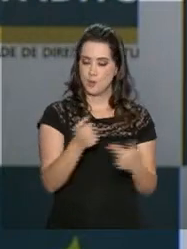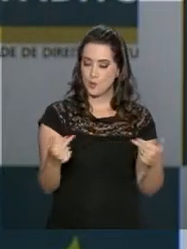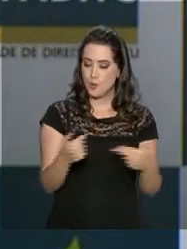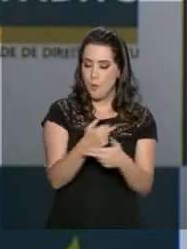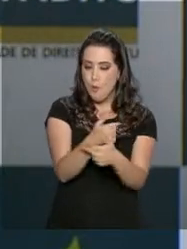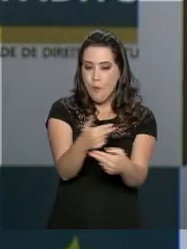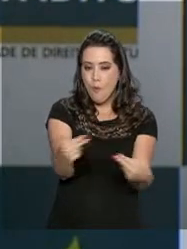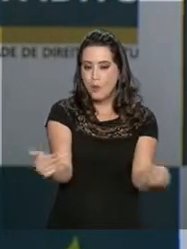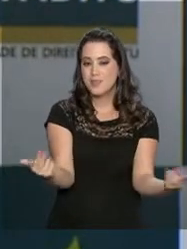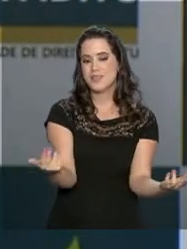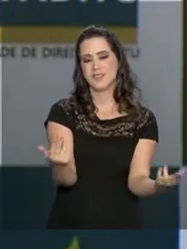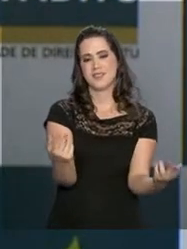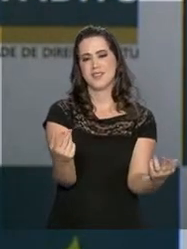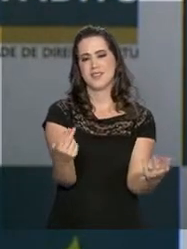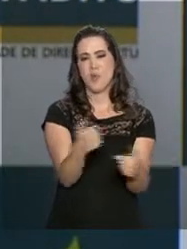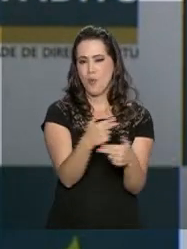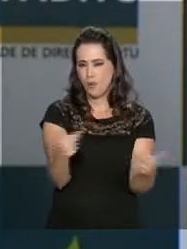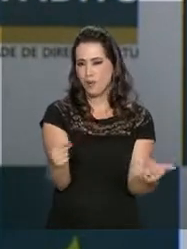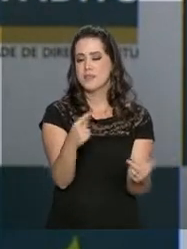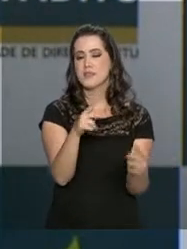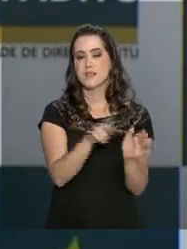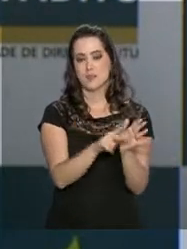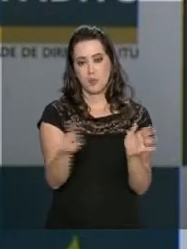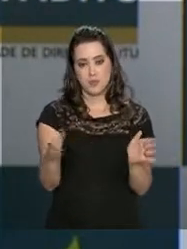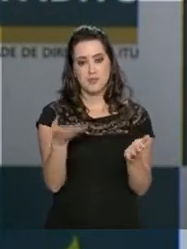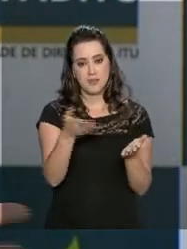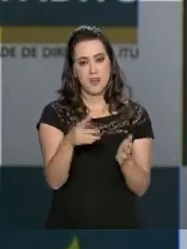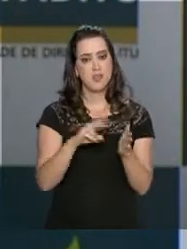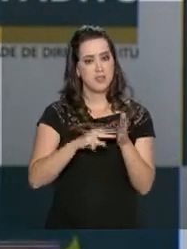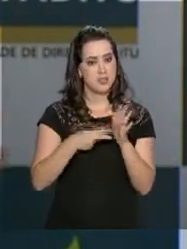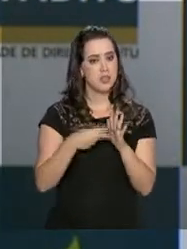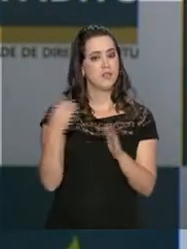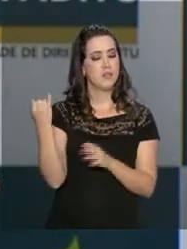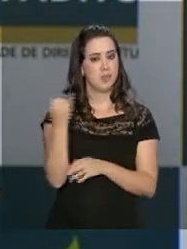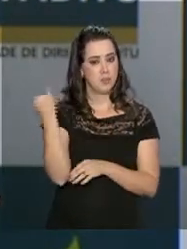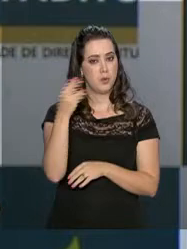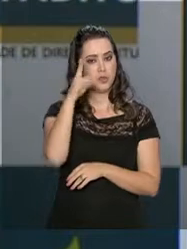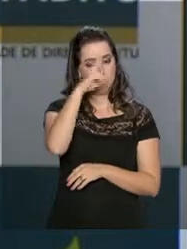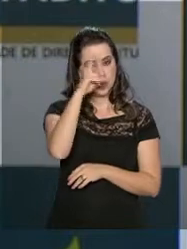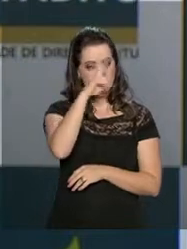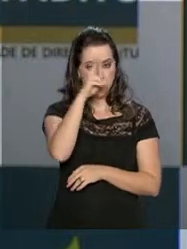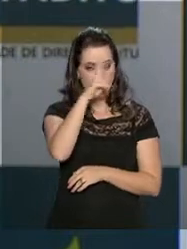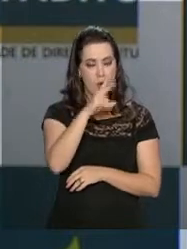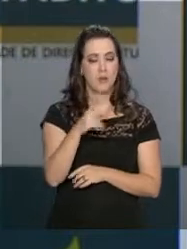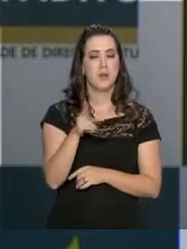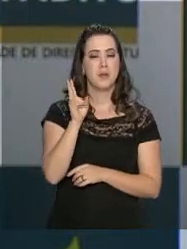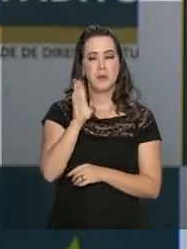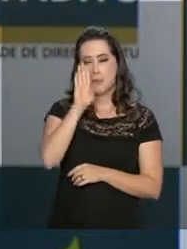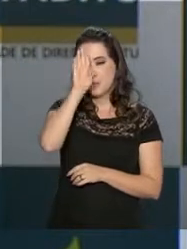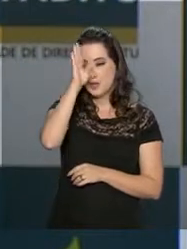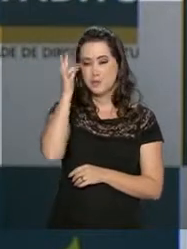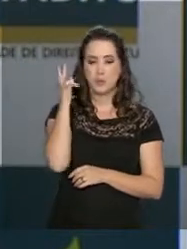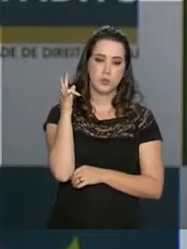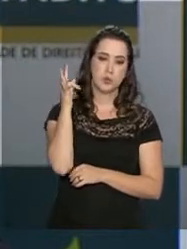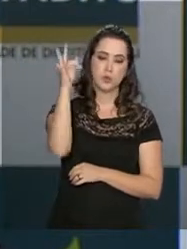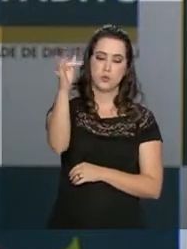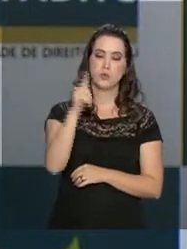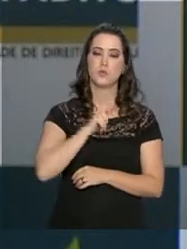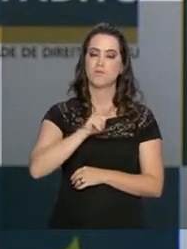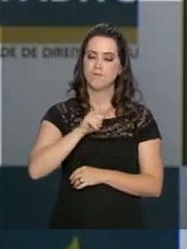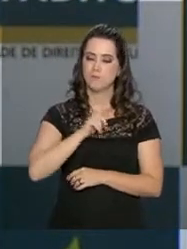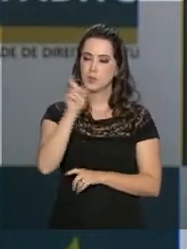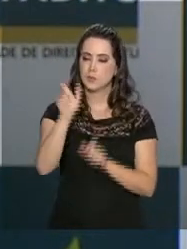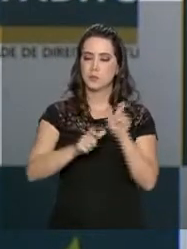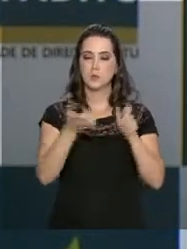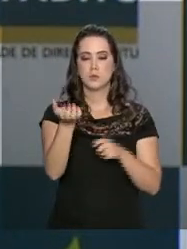presidenciais, eles têm uma significação histórica. Pode não ter agora, neste momento, mas daqui a alguns anos, quando